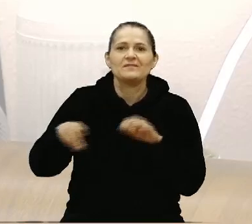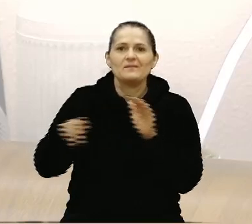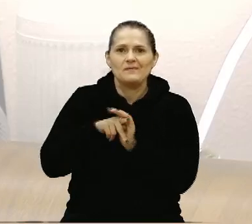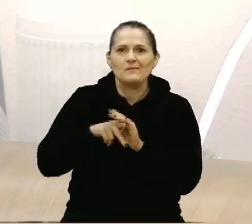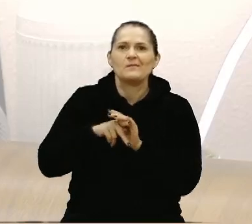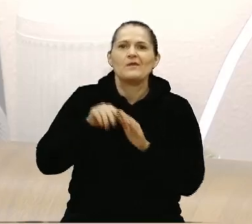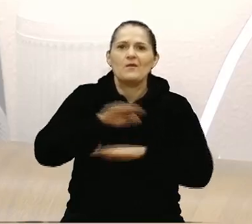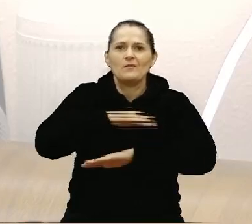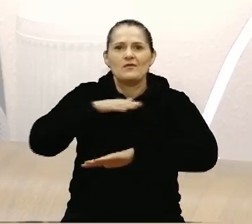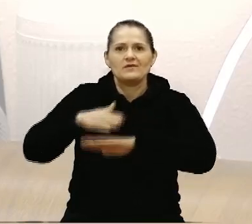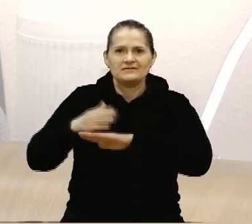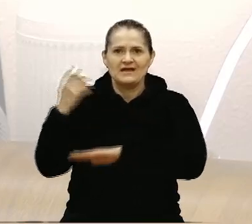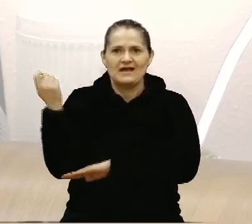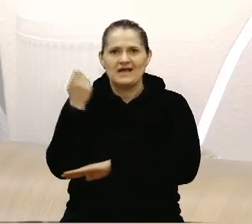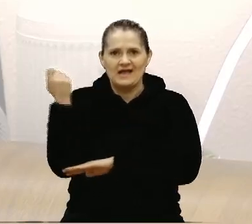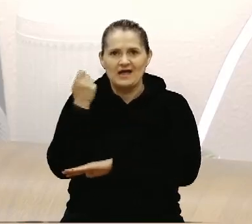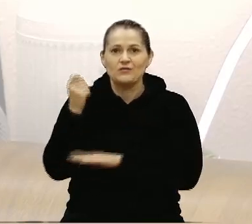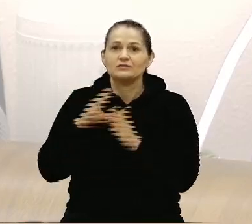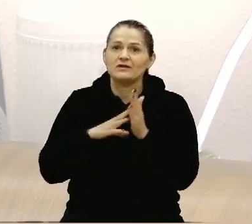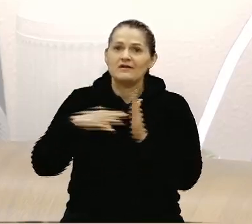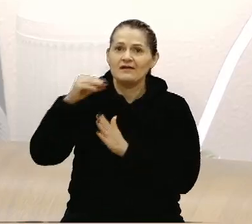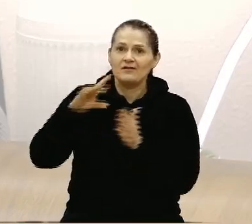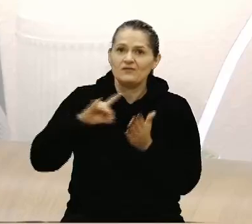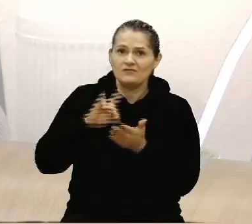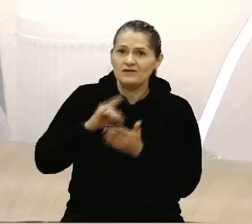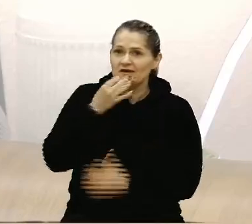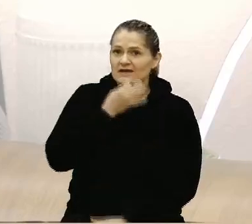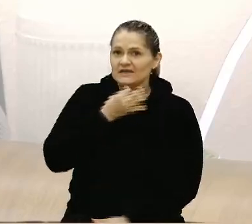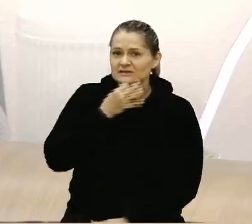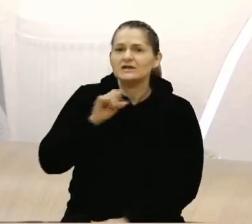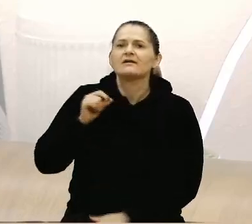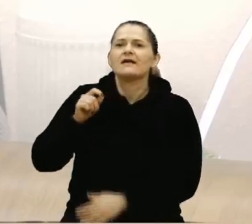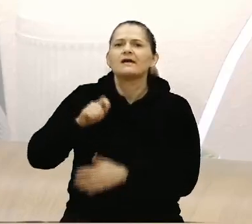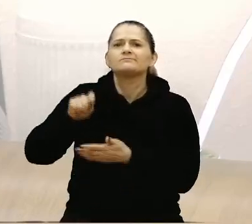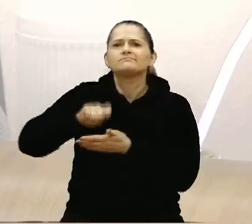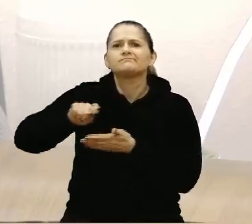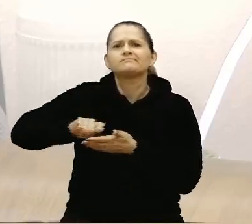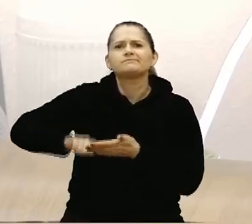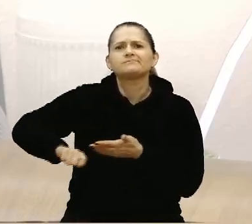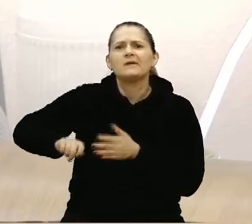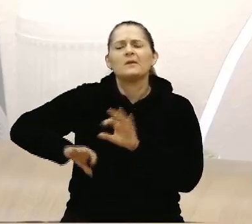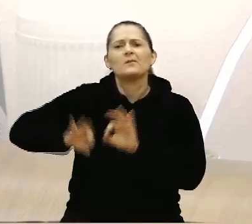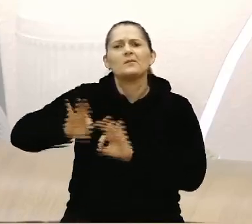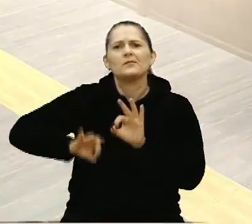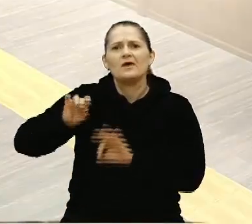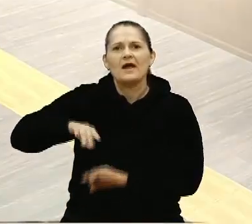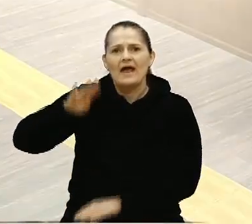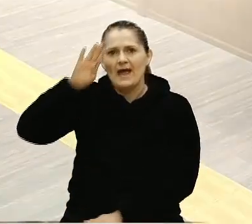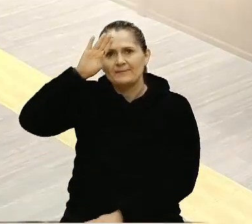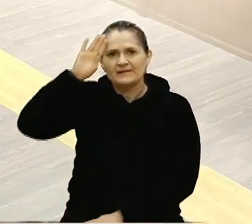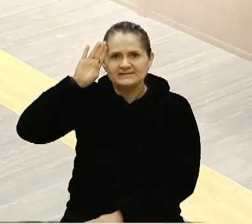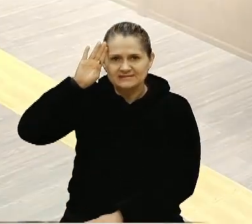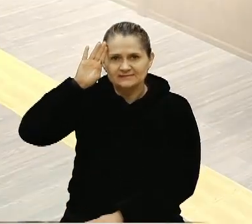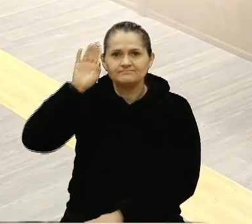de Caxias do Sul. Relator é o vereador Adriano Bressan. Com a palavra o relator para a leitura do parecer.